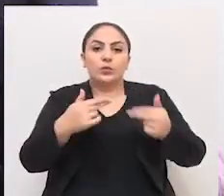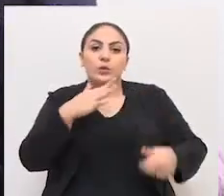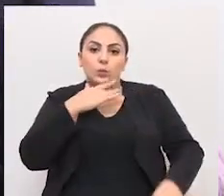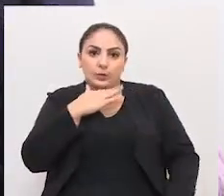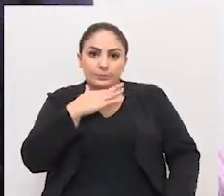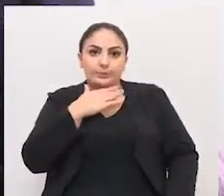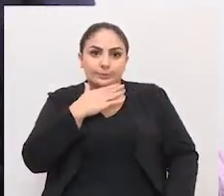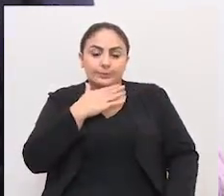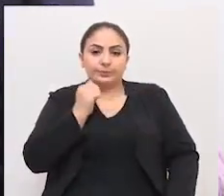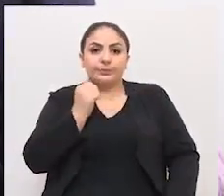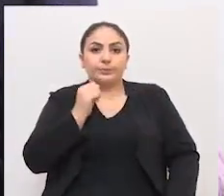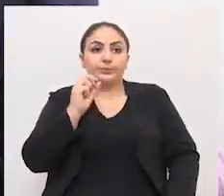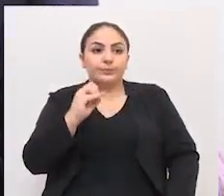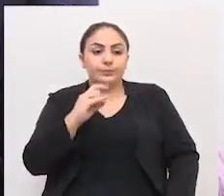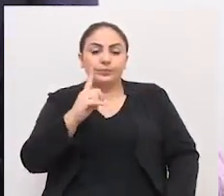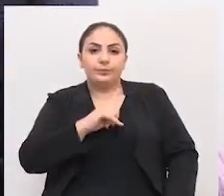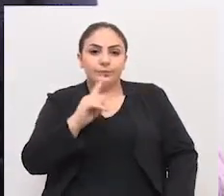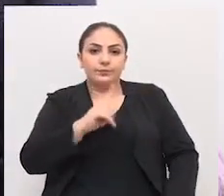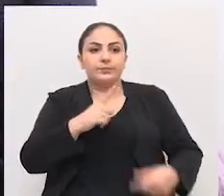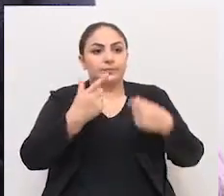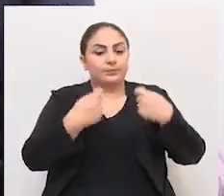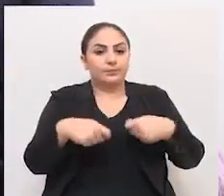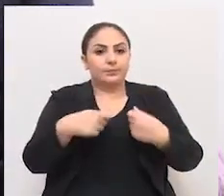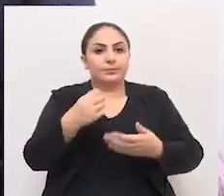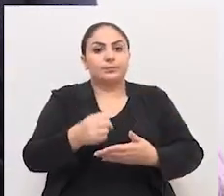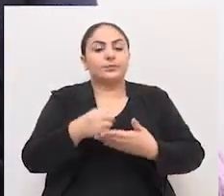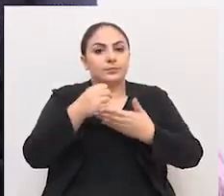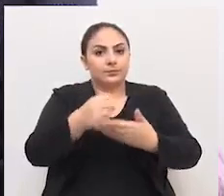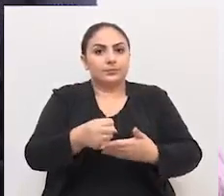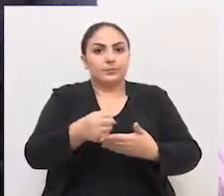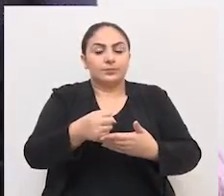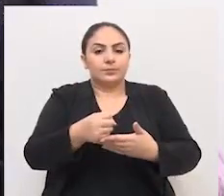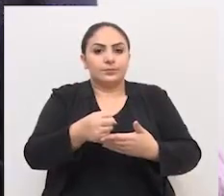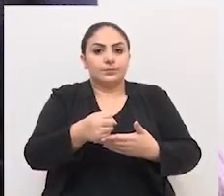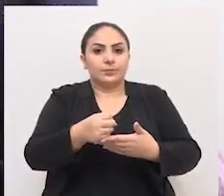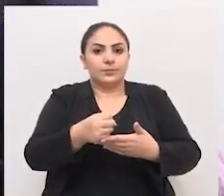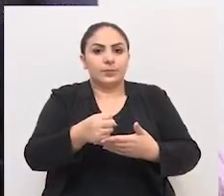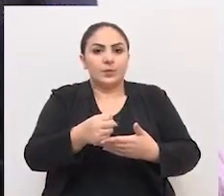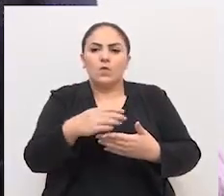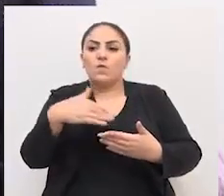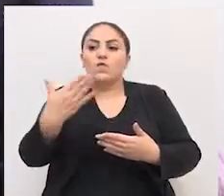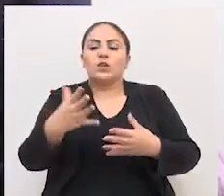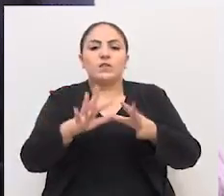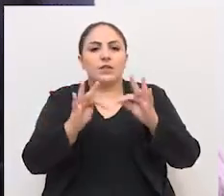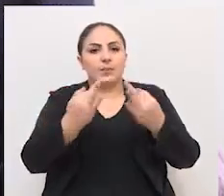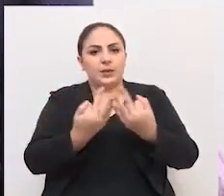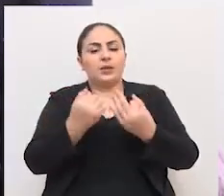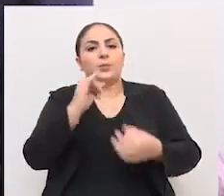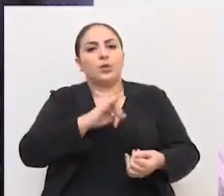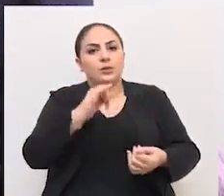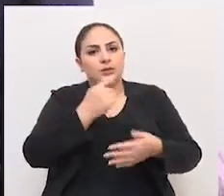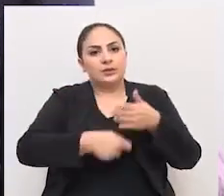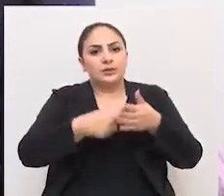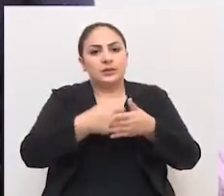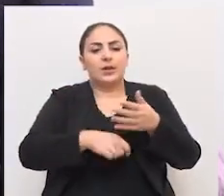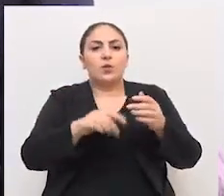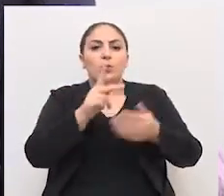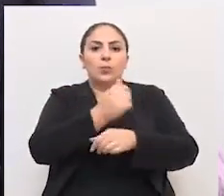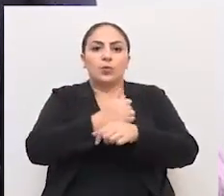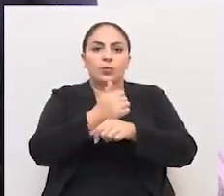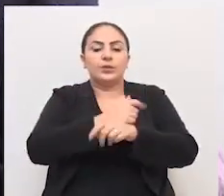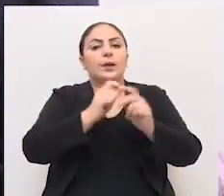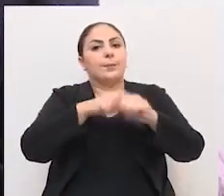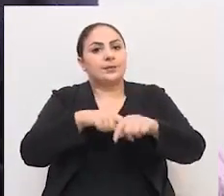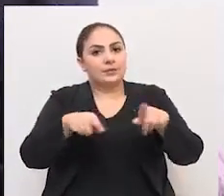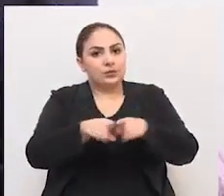em algo ruim. Se há necessidade de apoio fora da família, é importante buscá-lo com